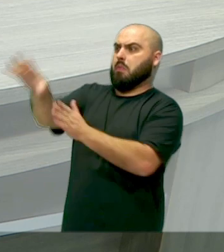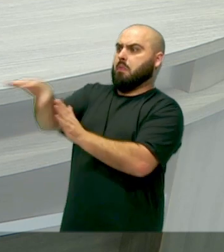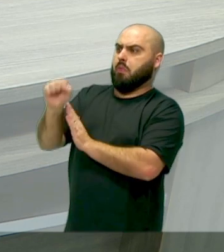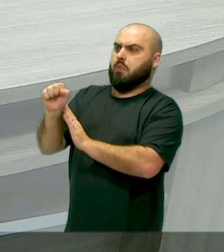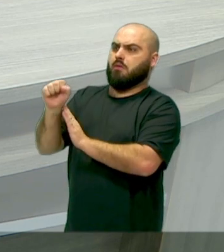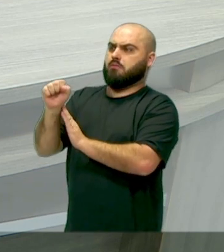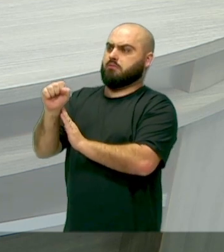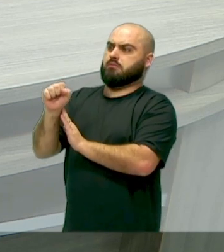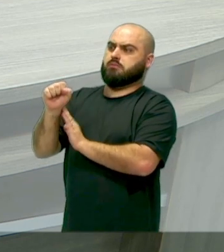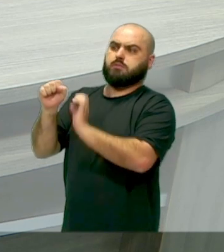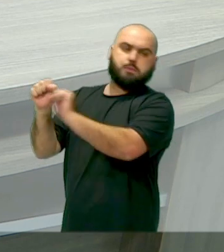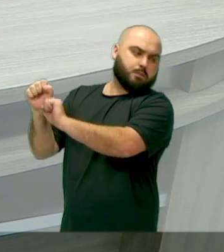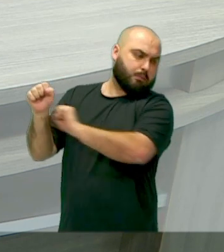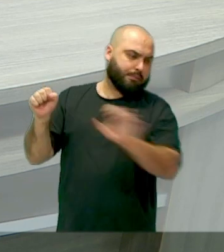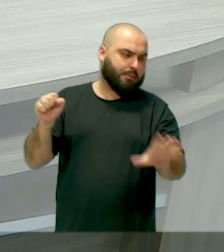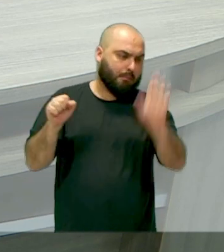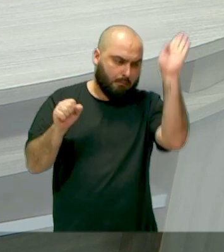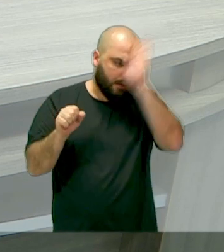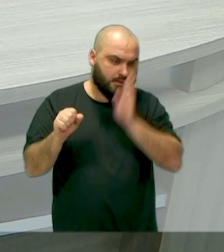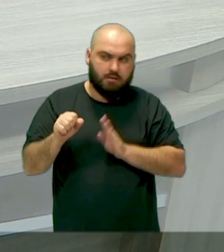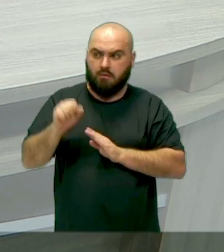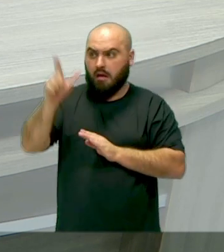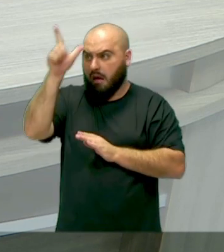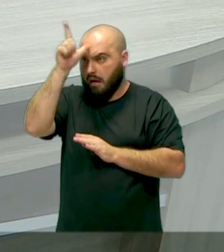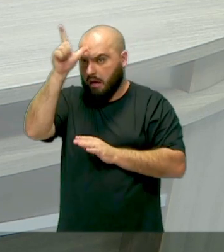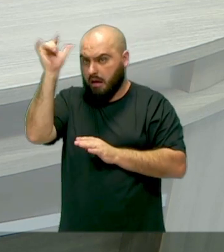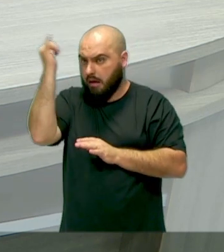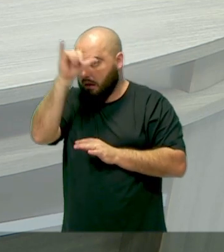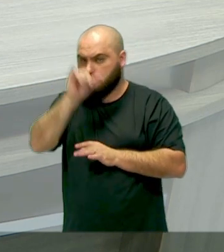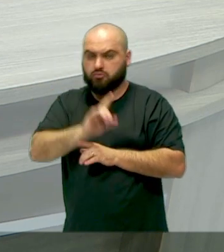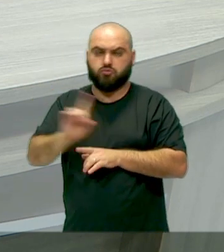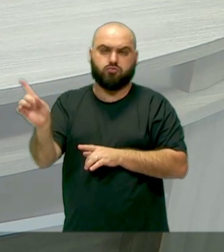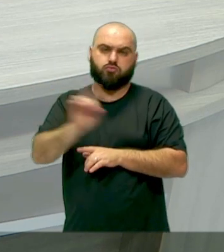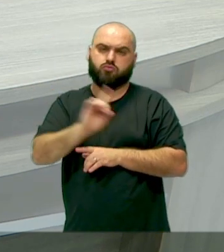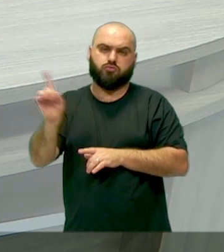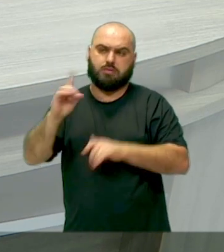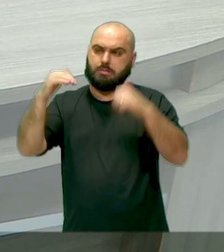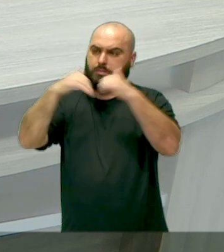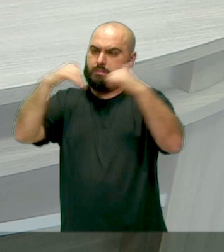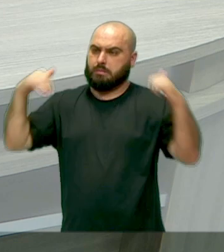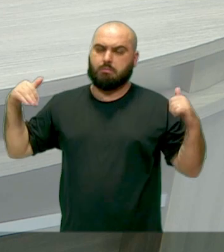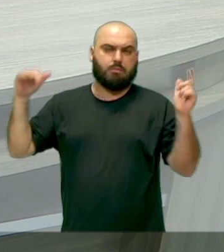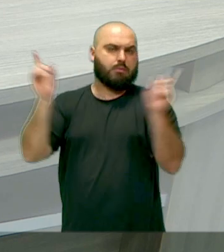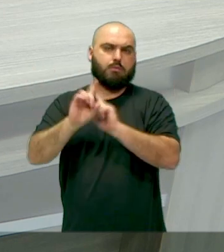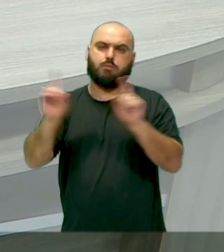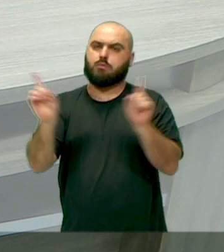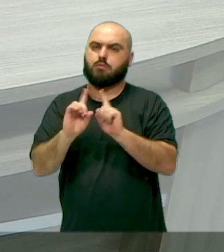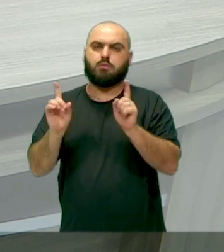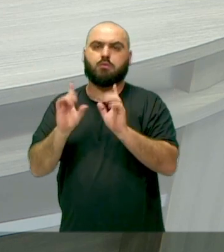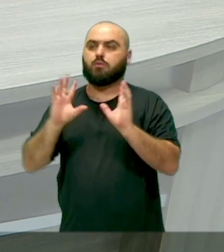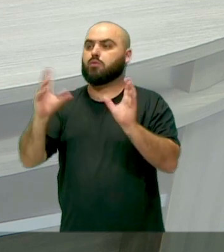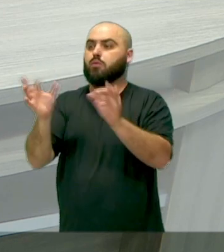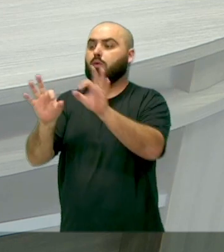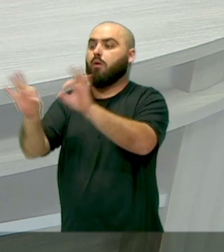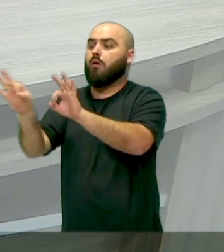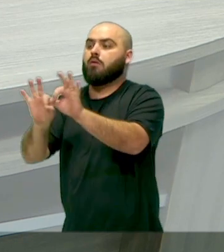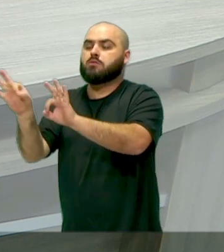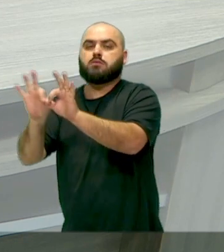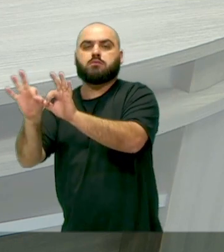raptados, né? Eles não foram agredidos, eles não foram separados, eles foram eles